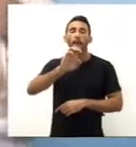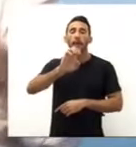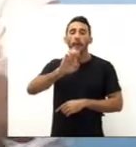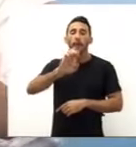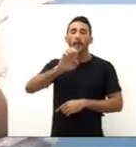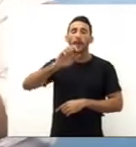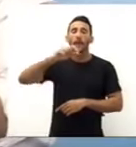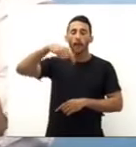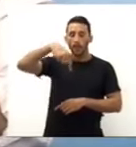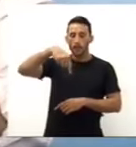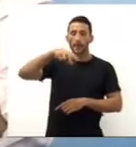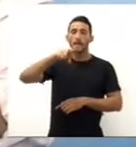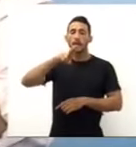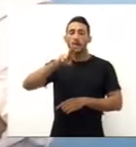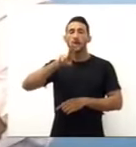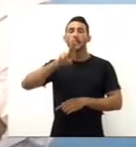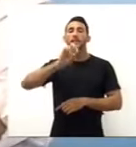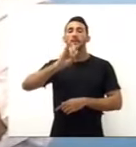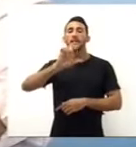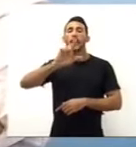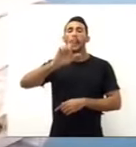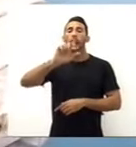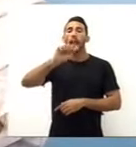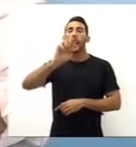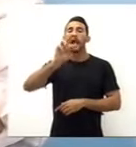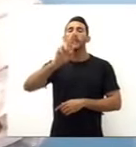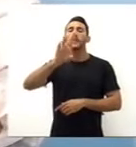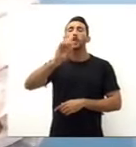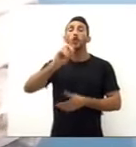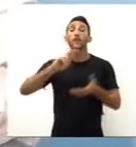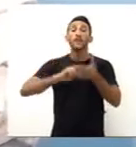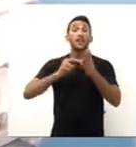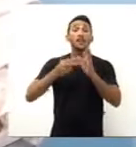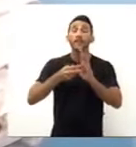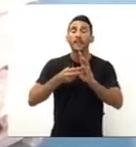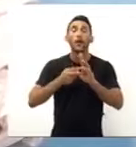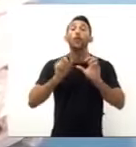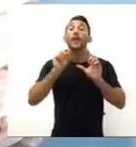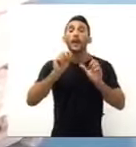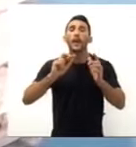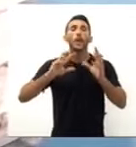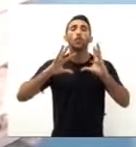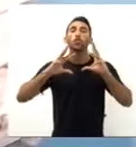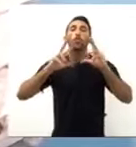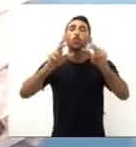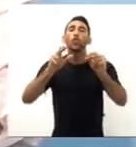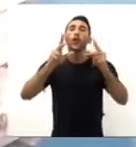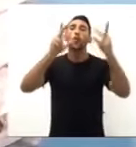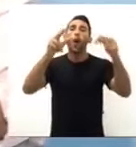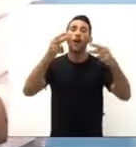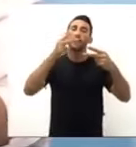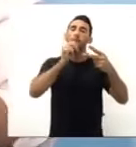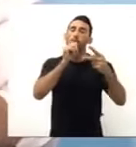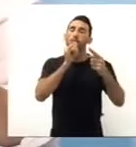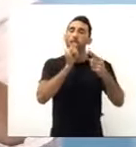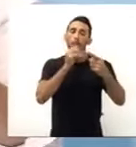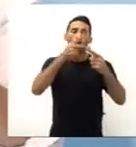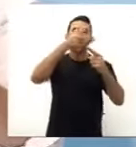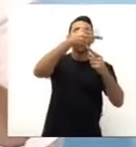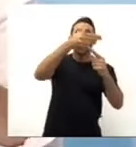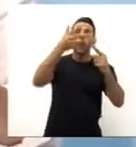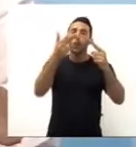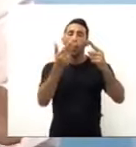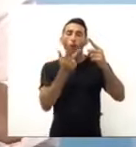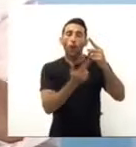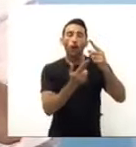Um triângulo equilátero. Equilátero porque eu tenho os lados iguais, certo? Ah, bom, se eu tenho os lados